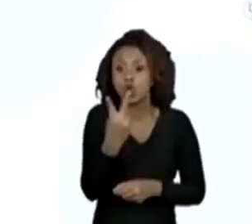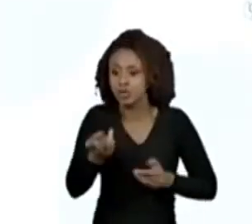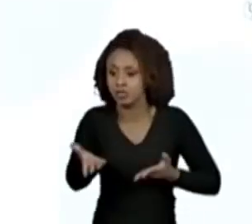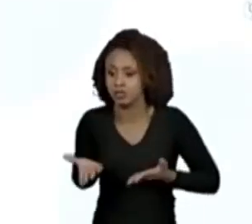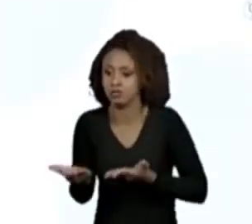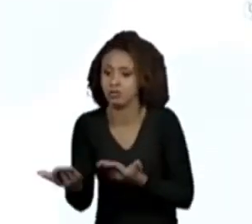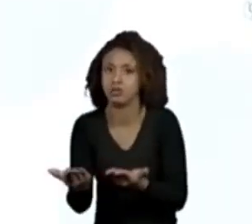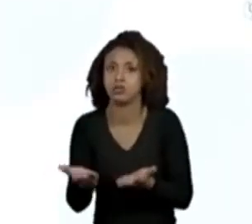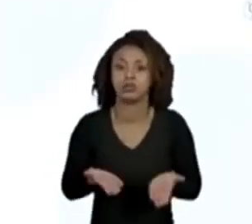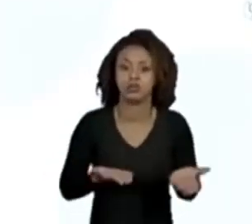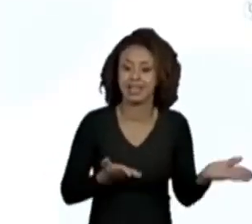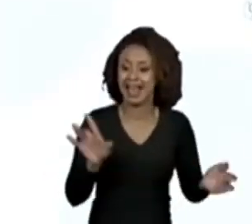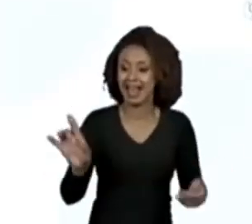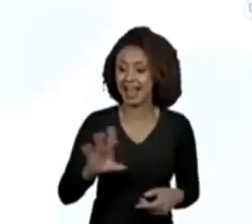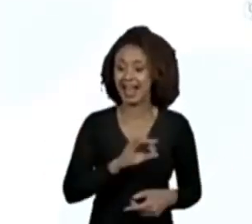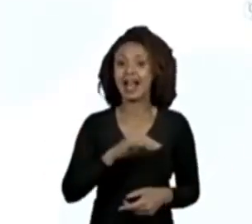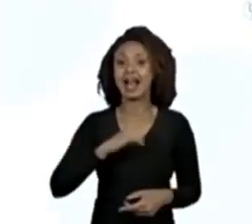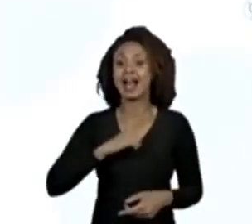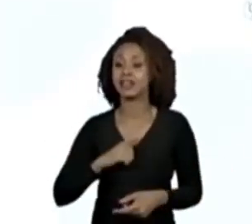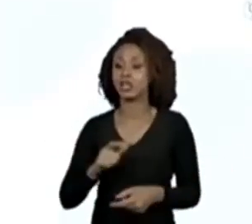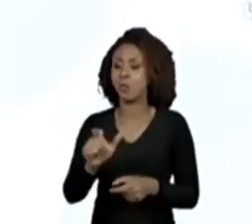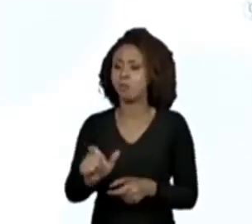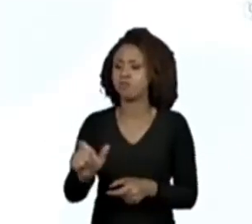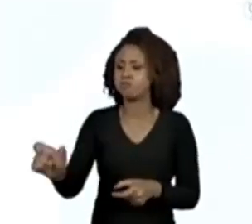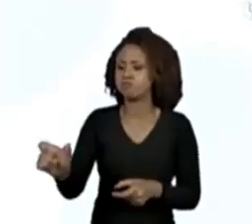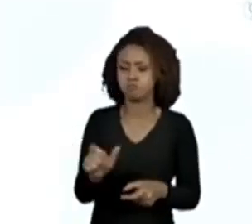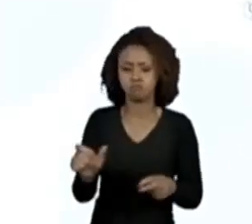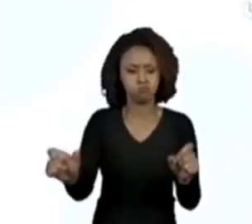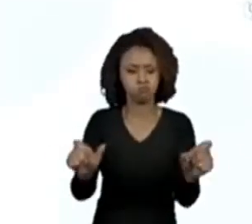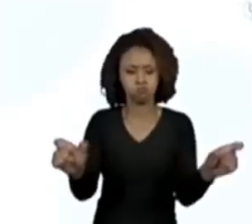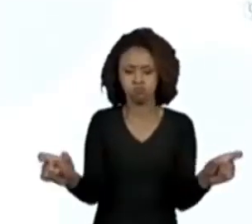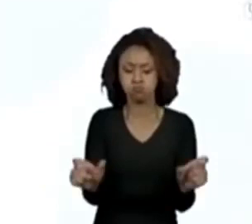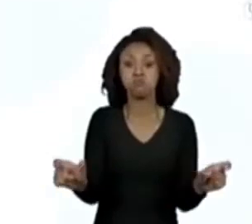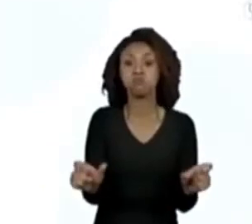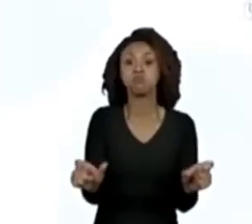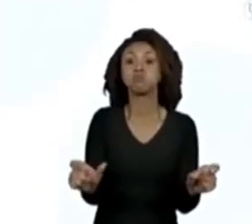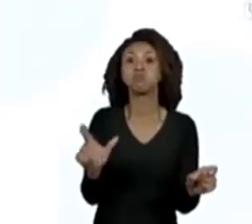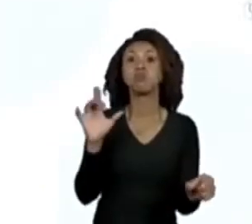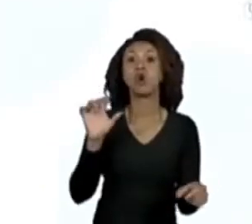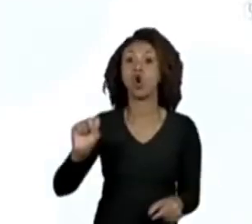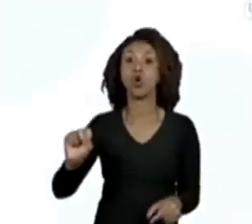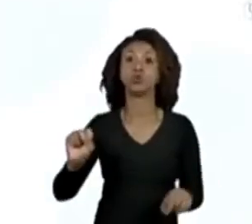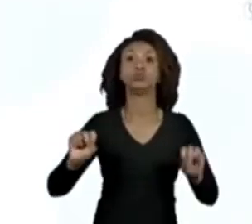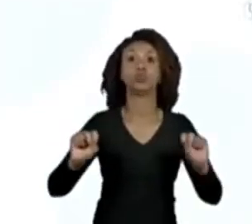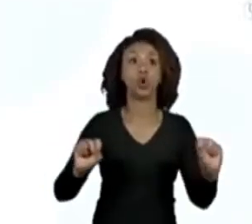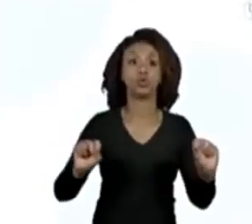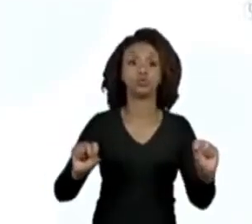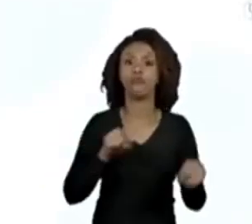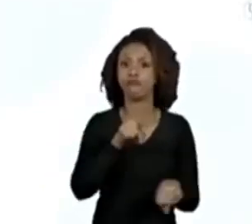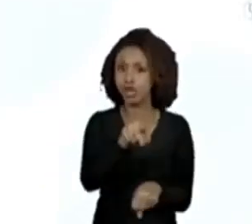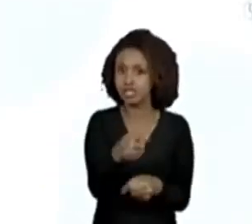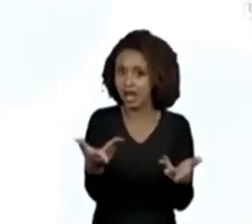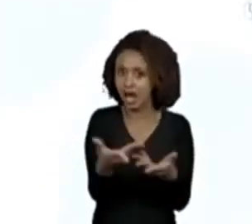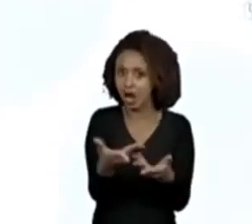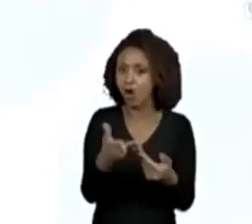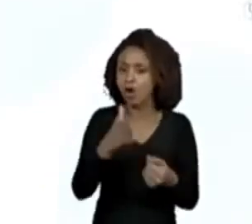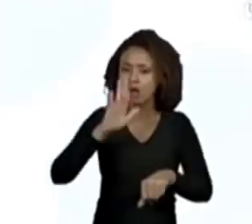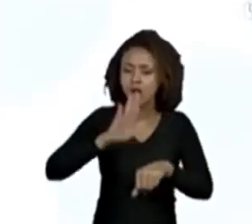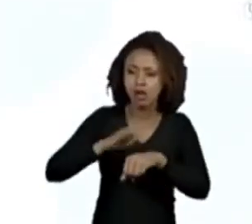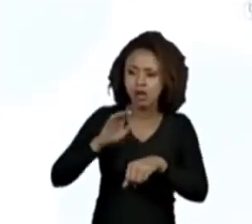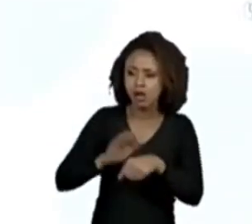em cada uma. Quantos bolinhos ela preparou? Esse vai ser o desafio para vocês, tá